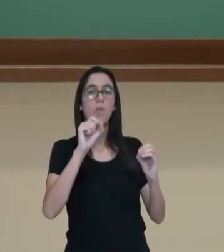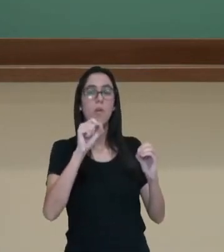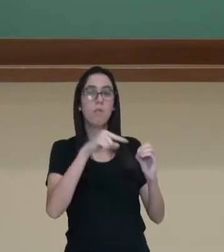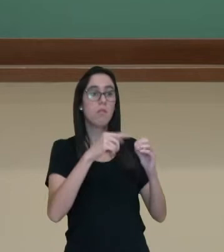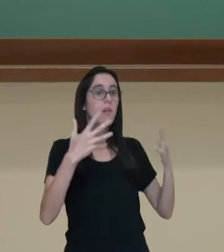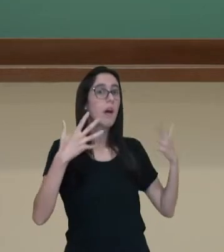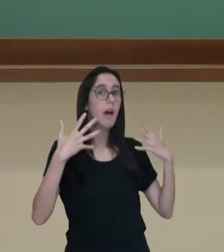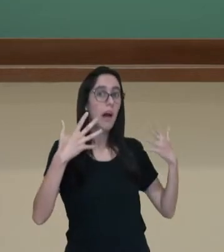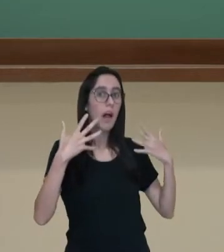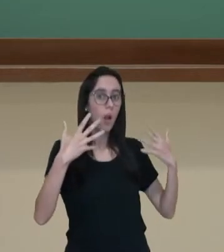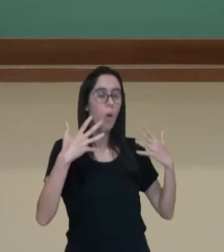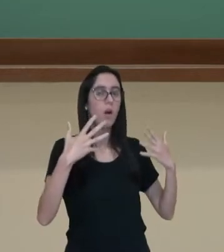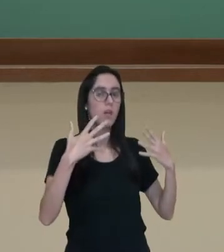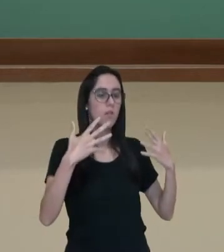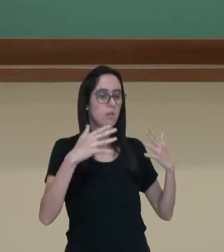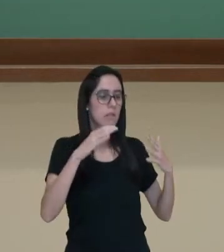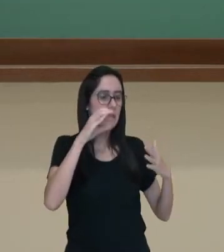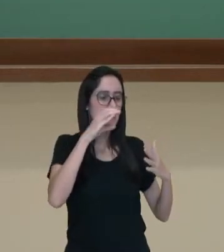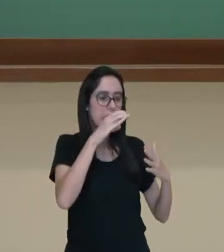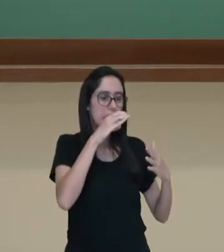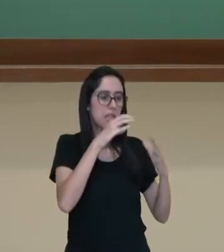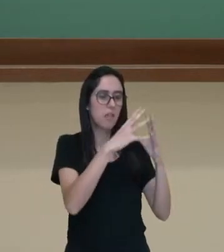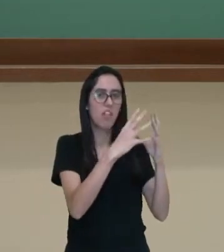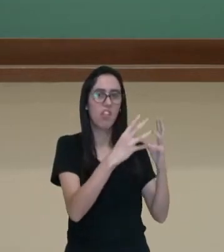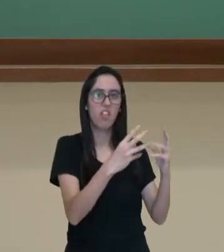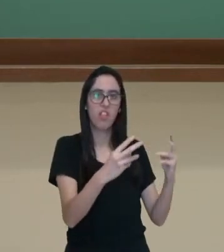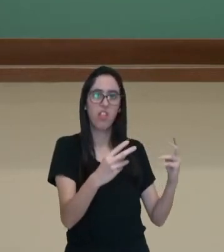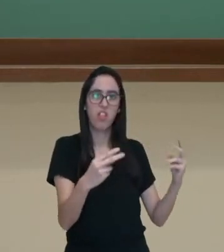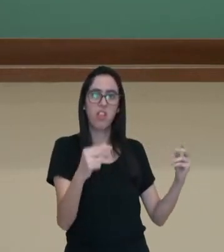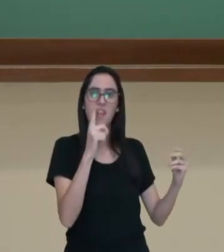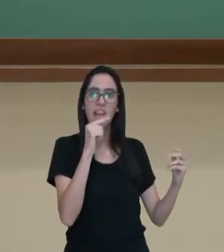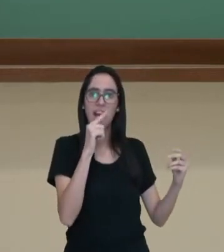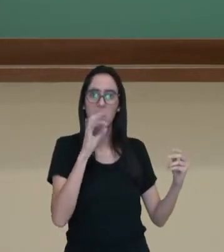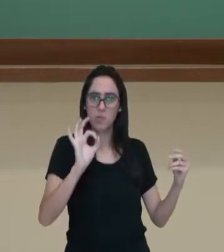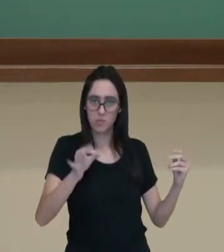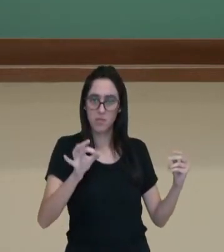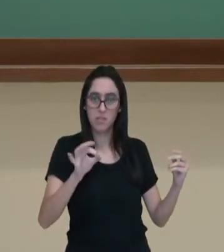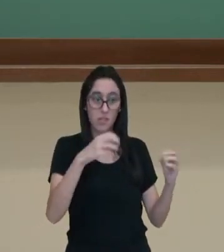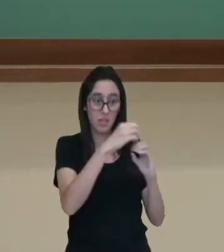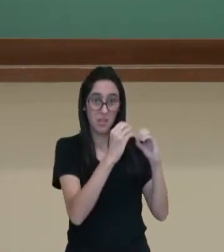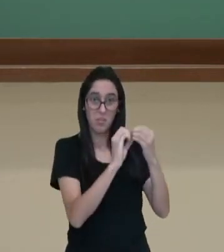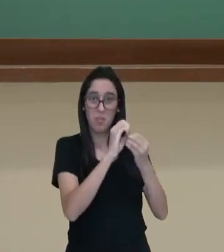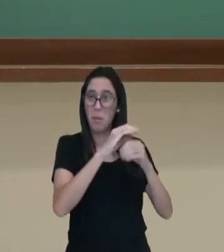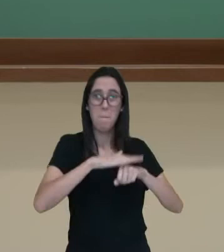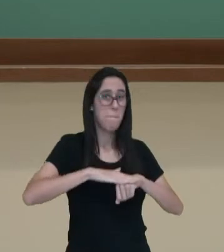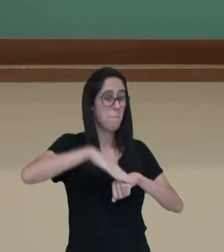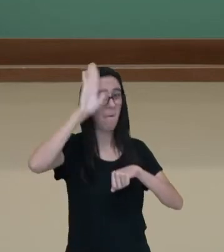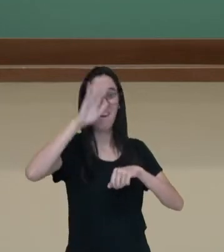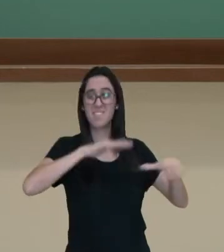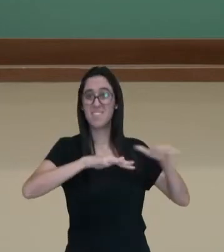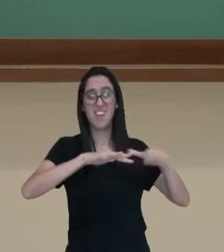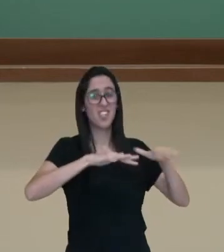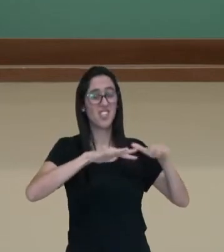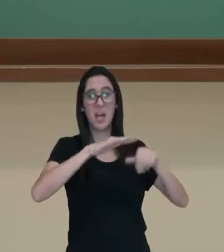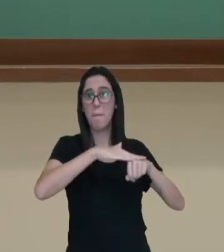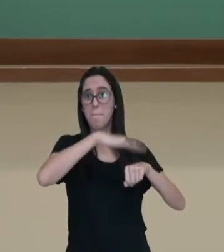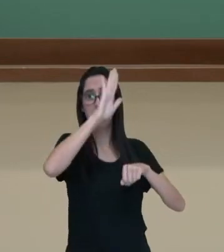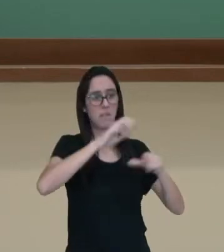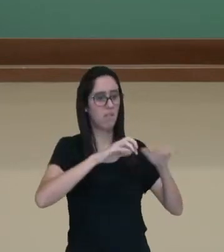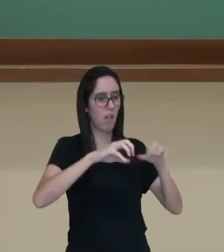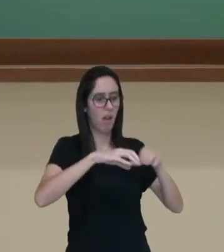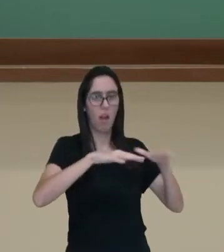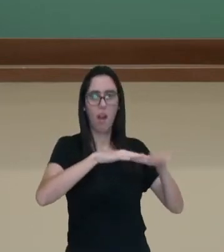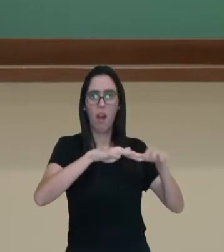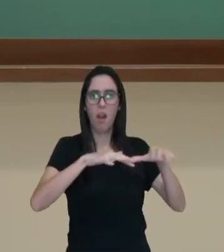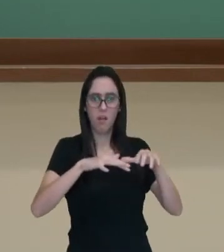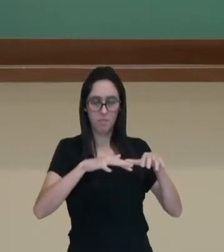água líquida. A água líquida, as moléculas estão mais agitadas do que as moléculas que compõem o gelo.